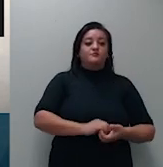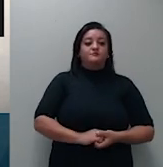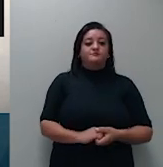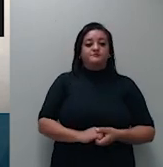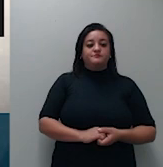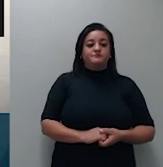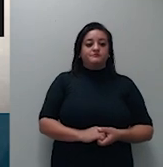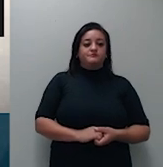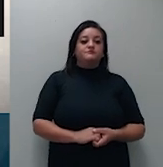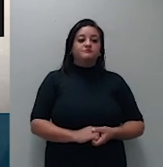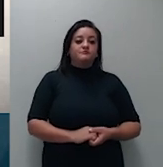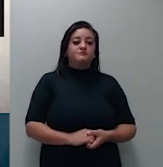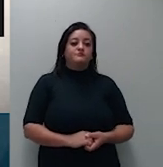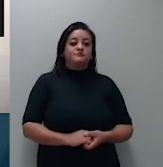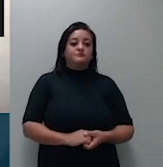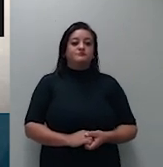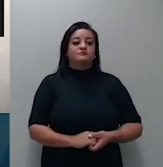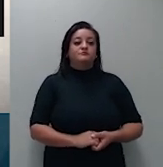aquário